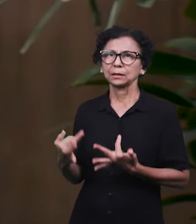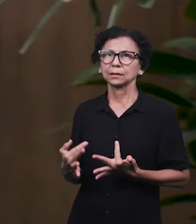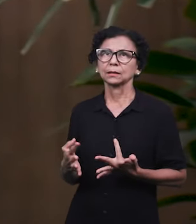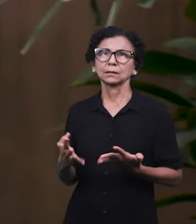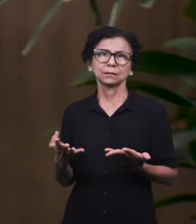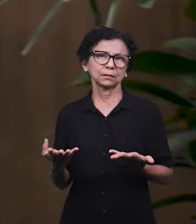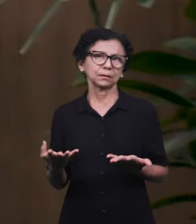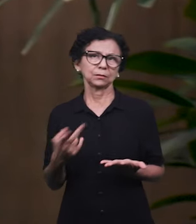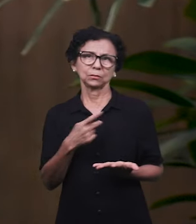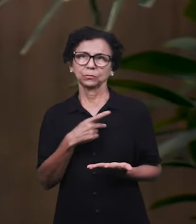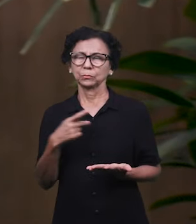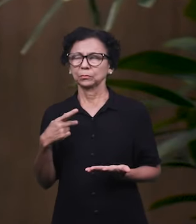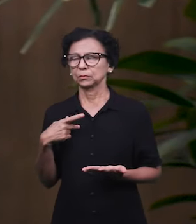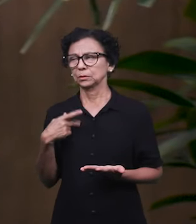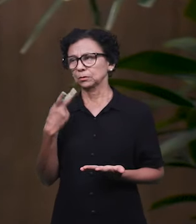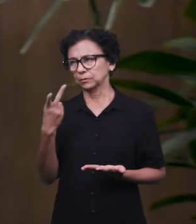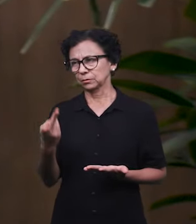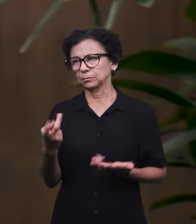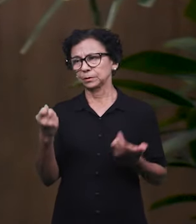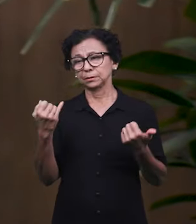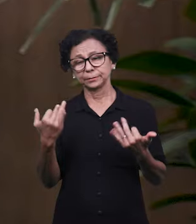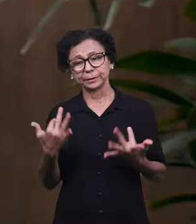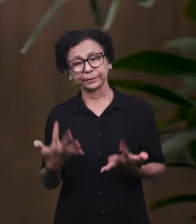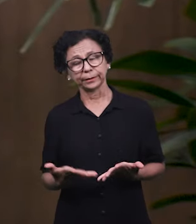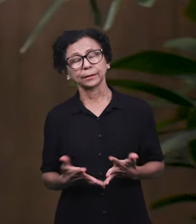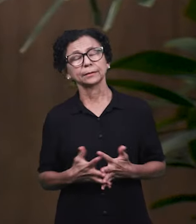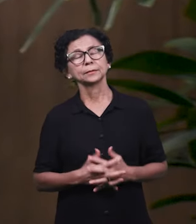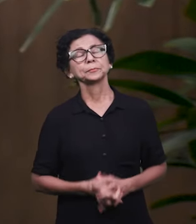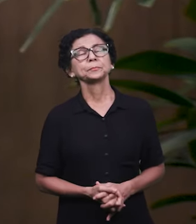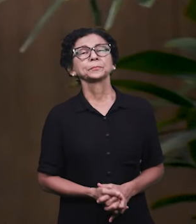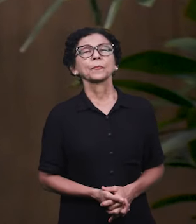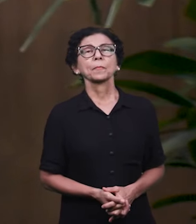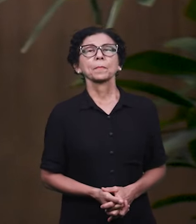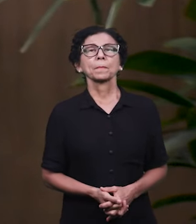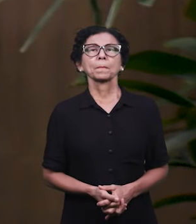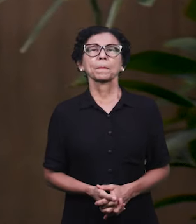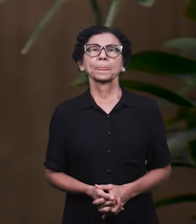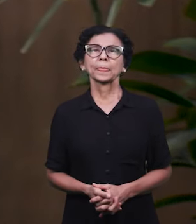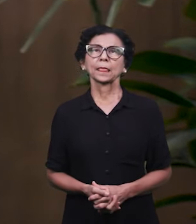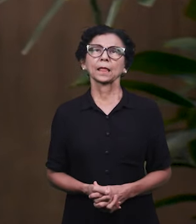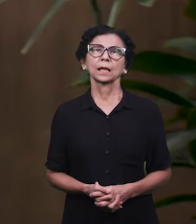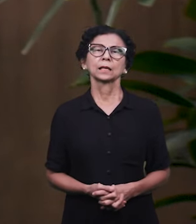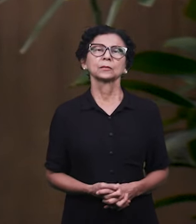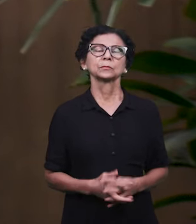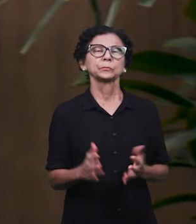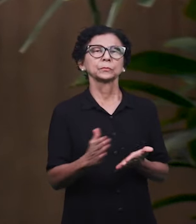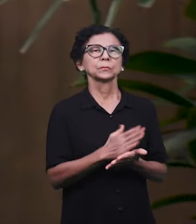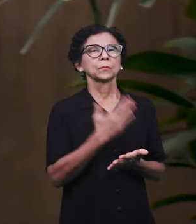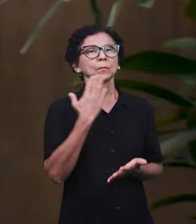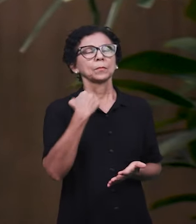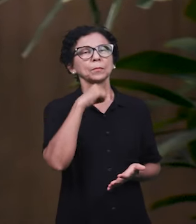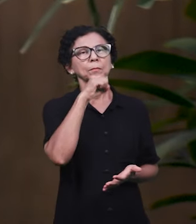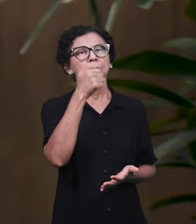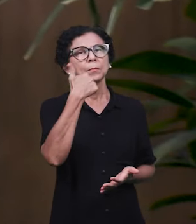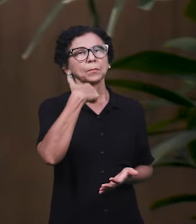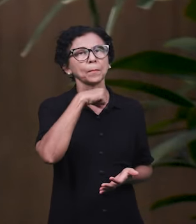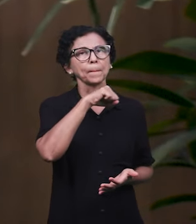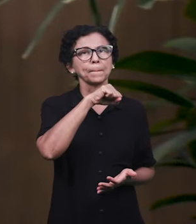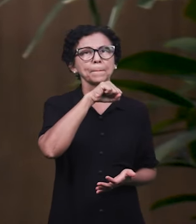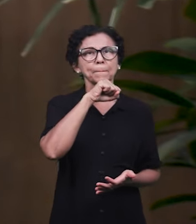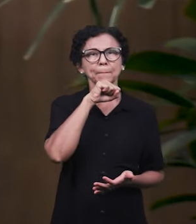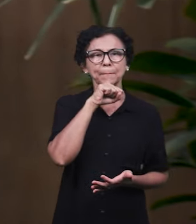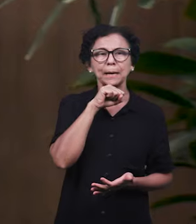Mas a gente vai observar que alguns pais, muitas vezes, eles ficam um pouco nervosos, né, aflitos,